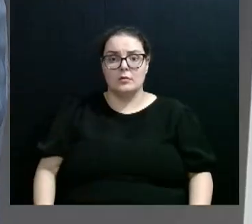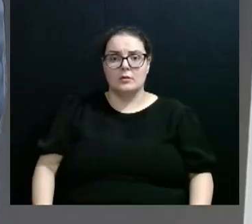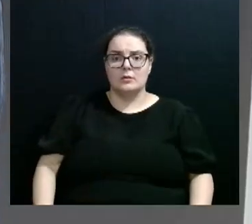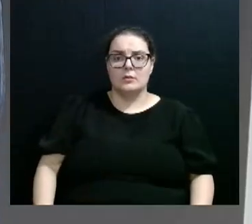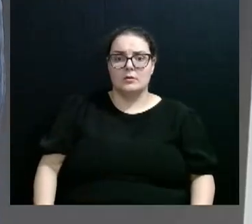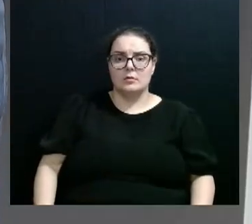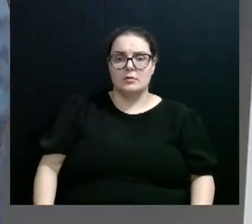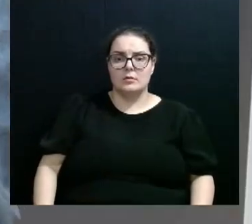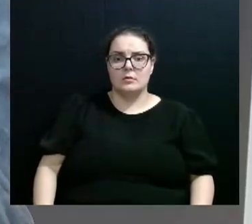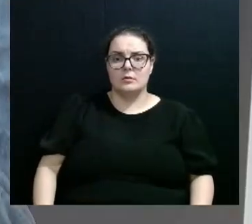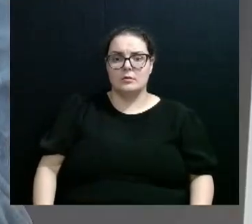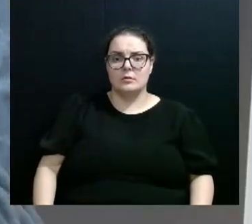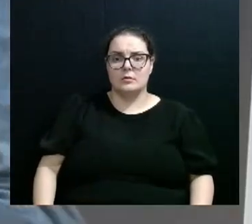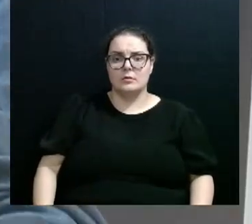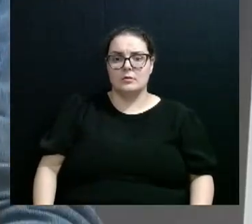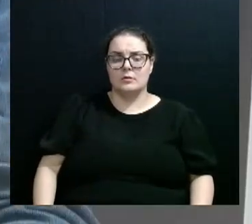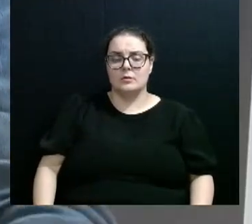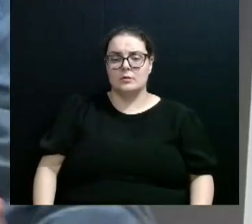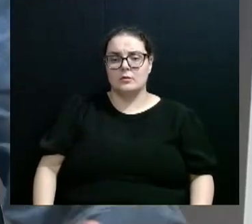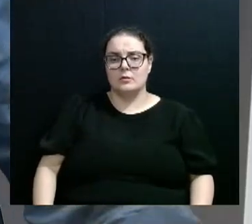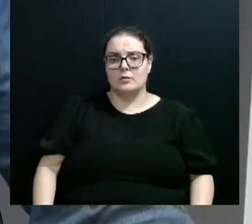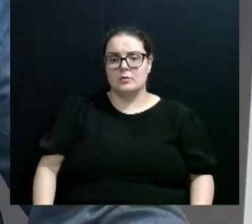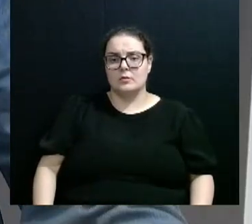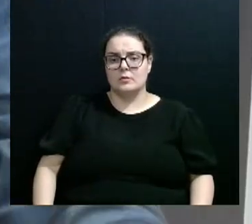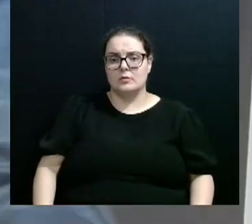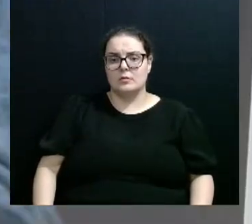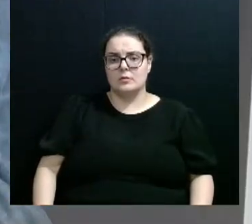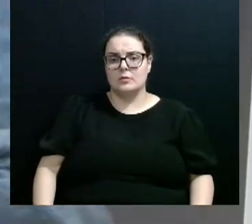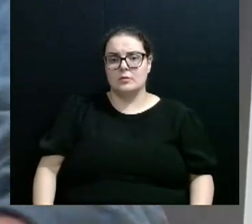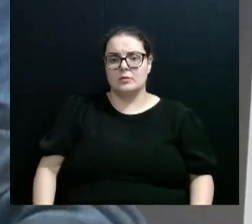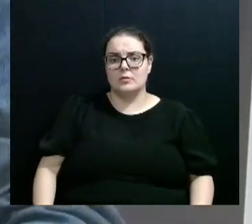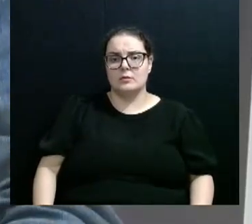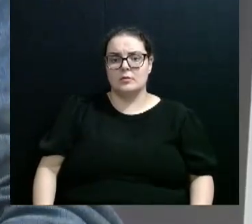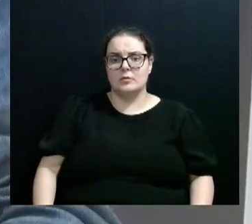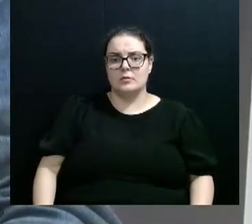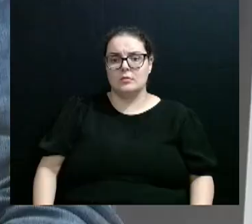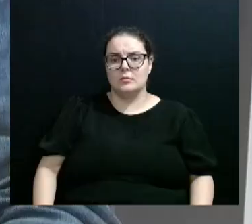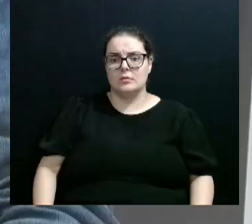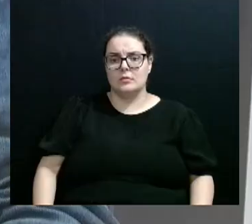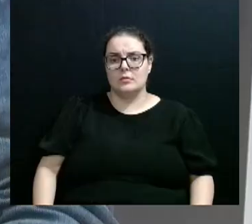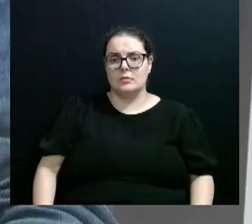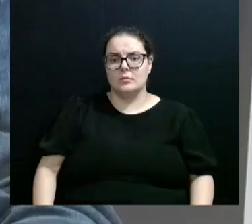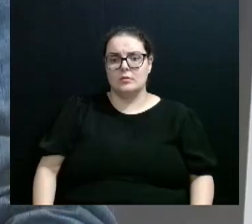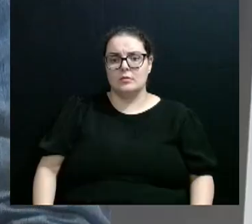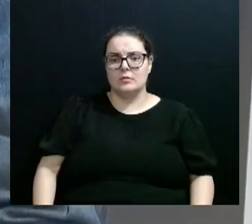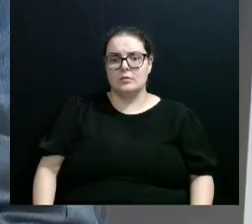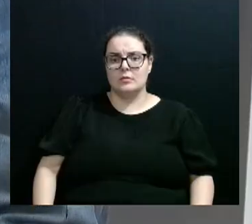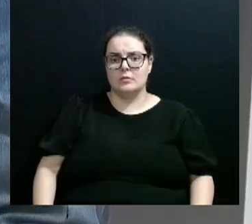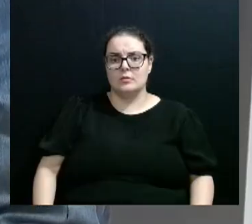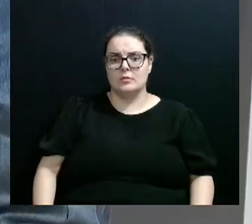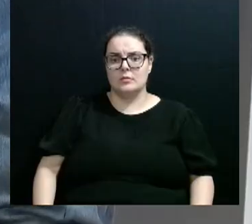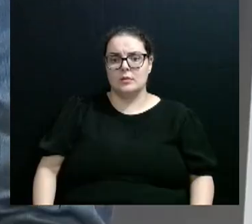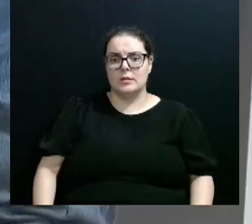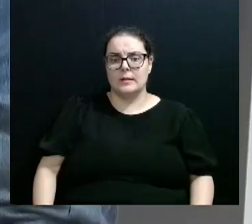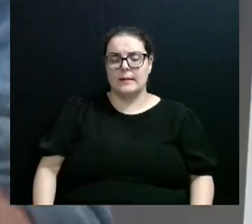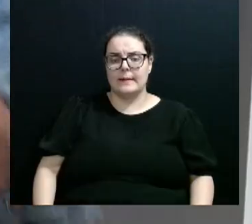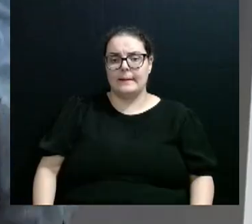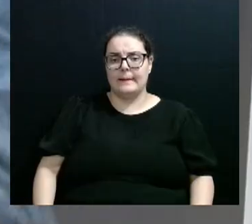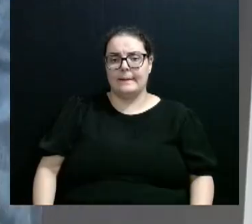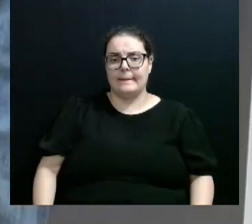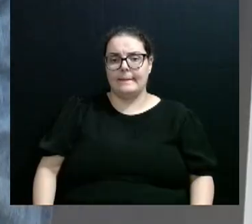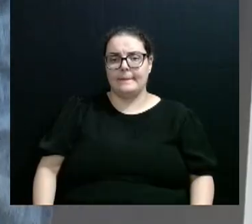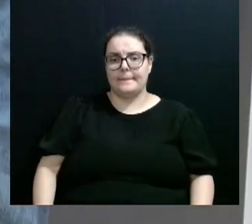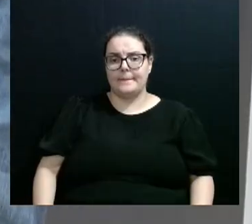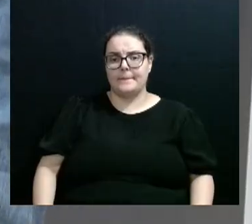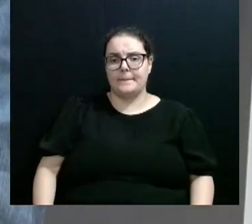de Trânsito. Ela tem uma representação grande dos munícipes nela. Né? Então,